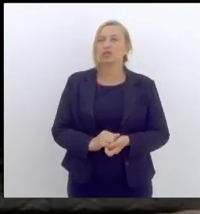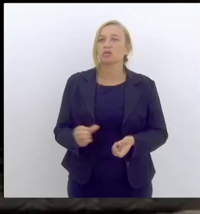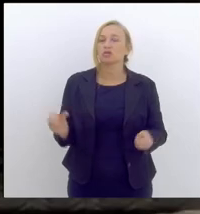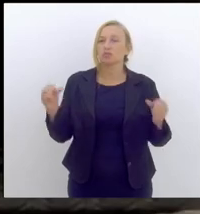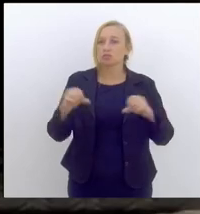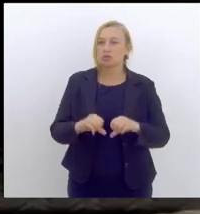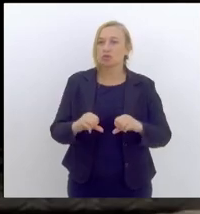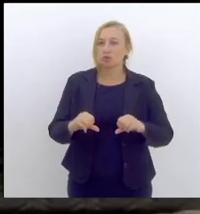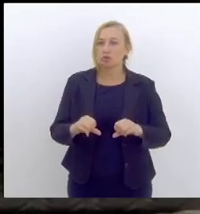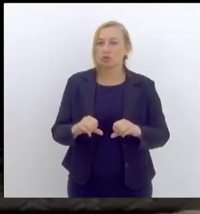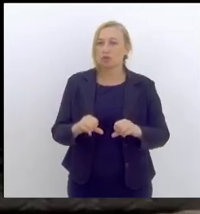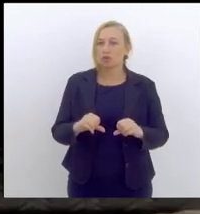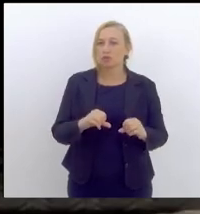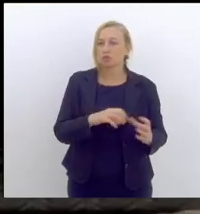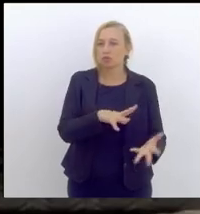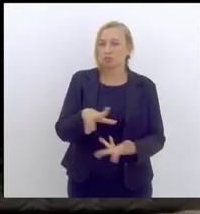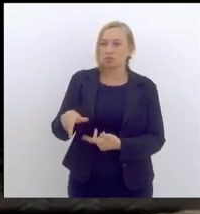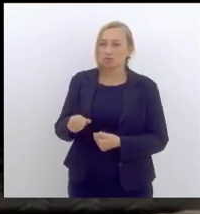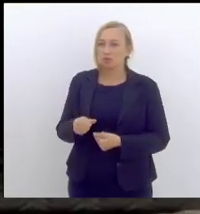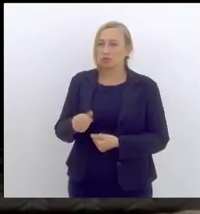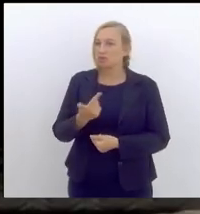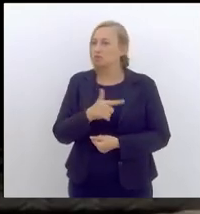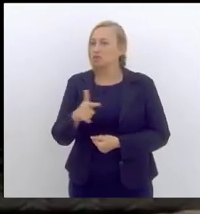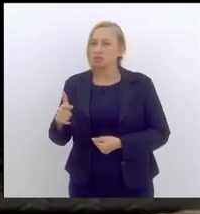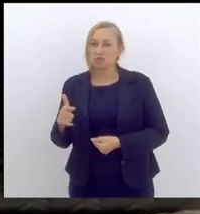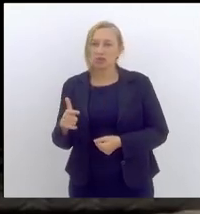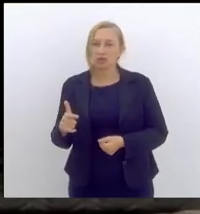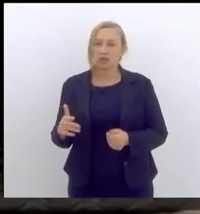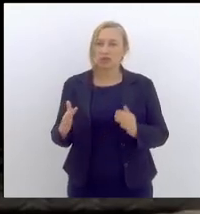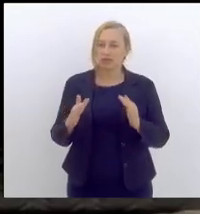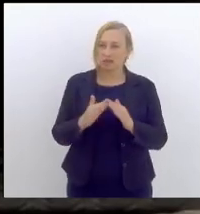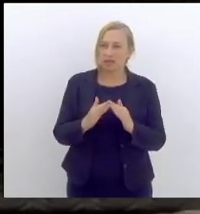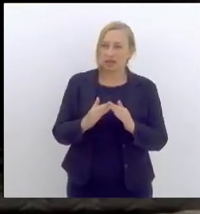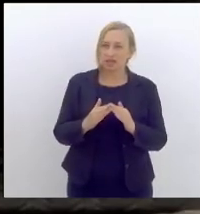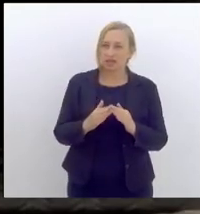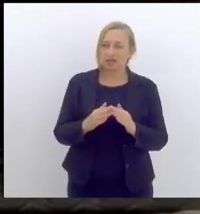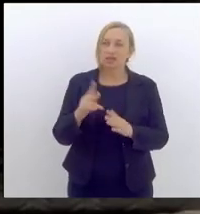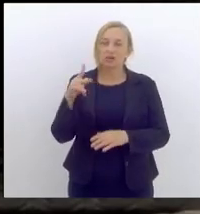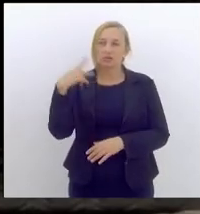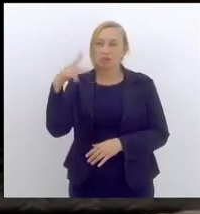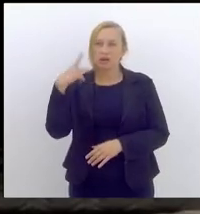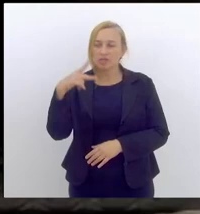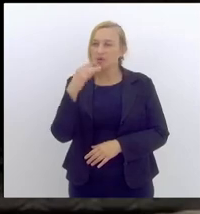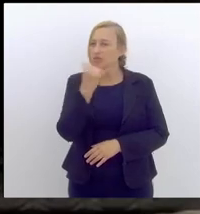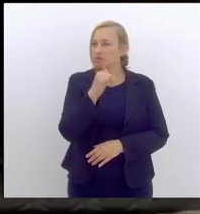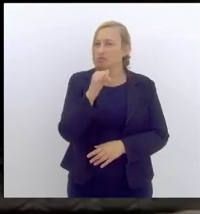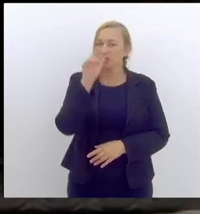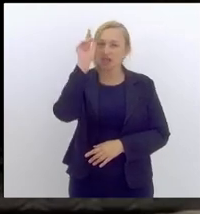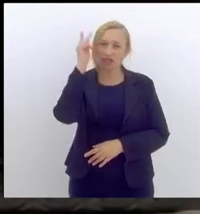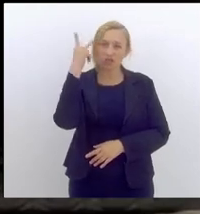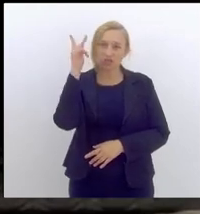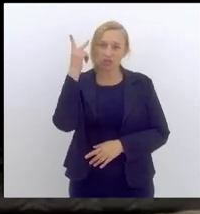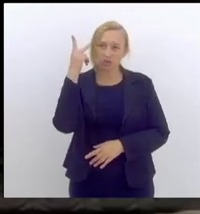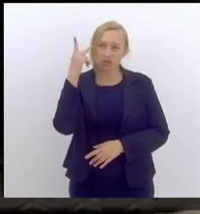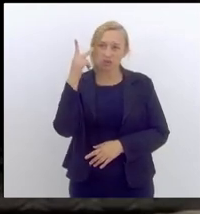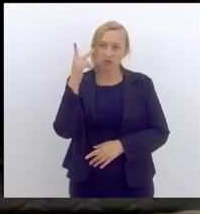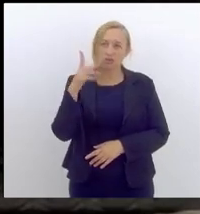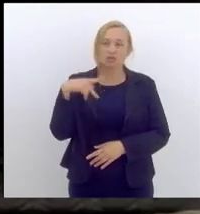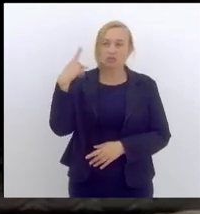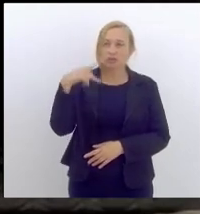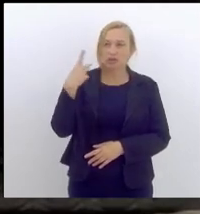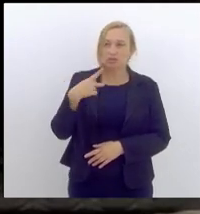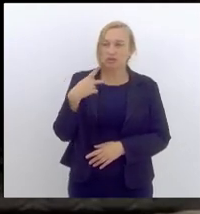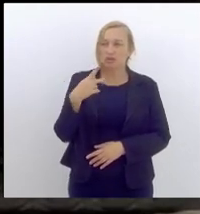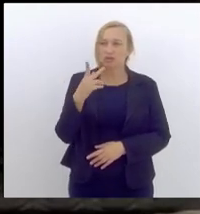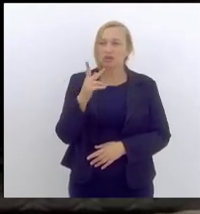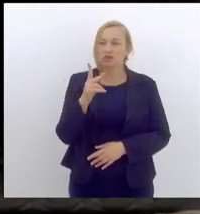mundos seríamos nós não termos essa casa. Parlamento Fluminense é histórico. Parlamento Fluminense é